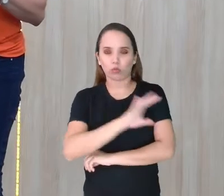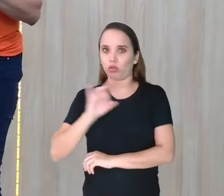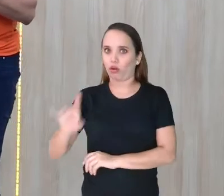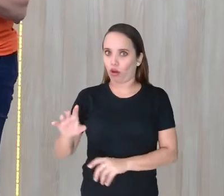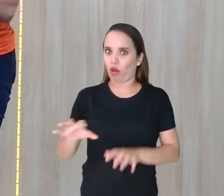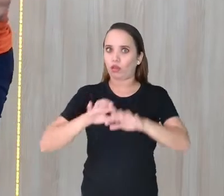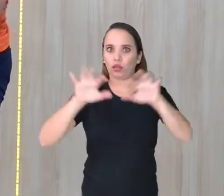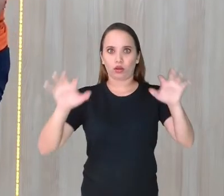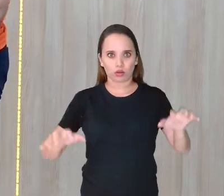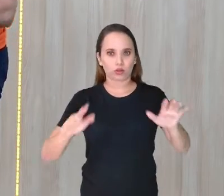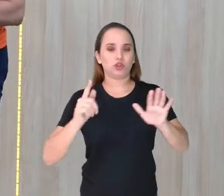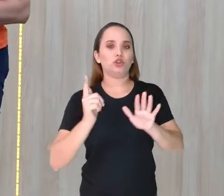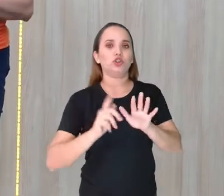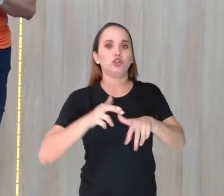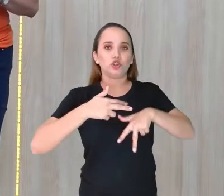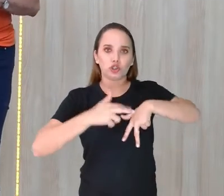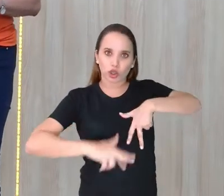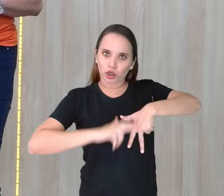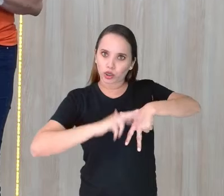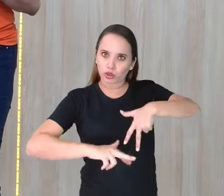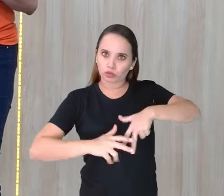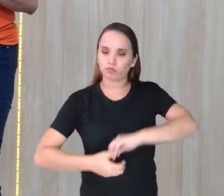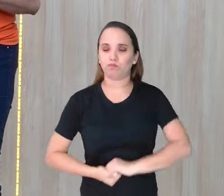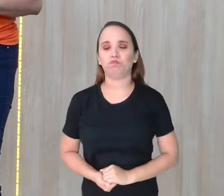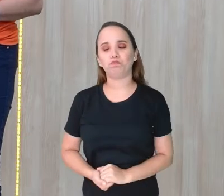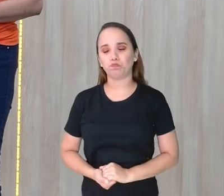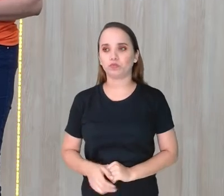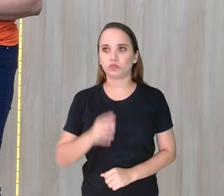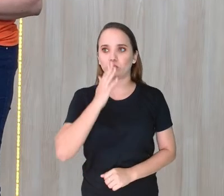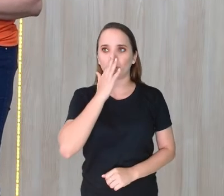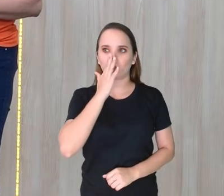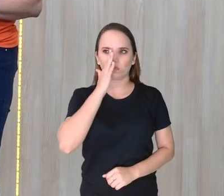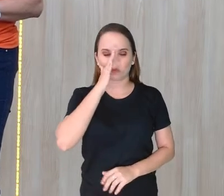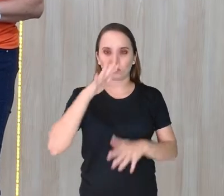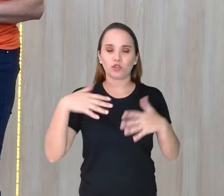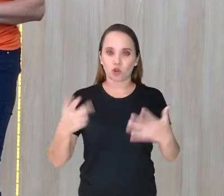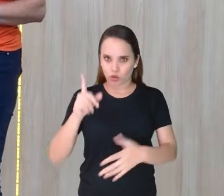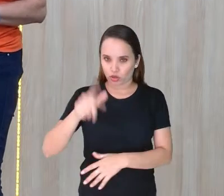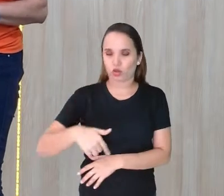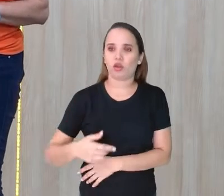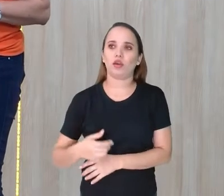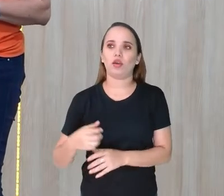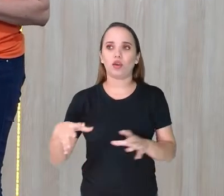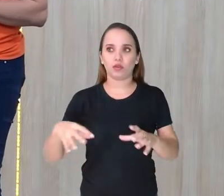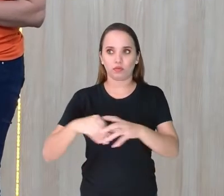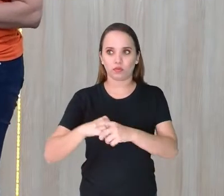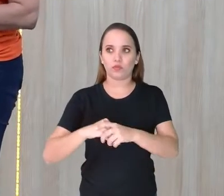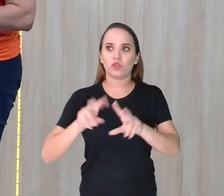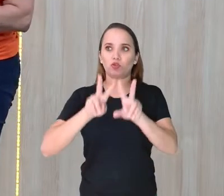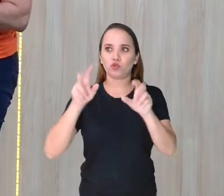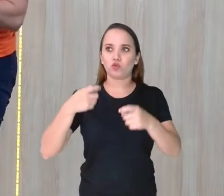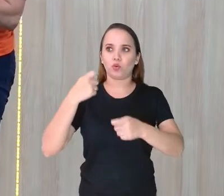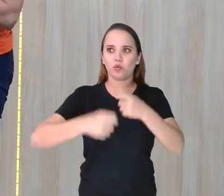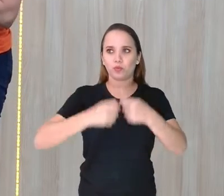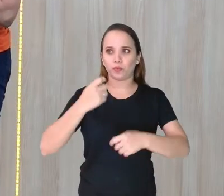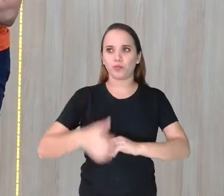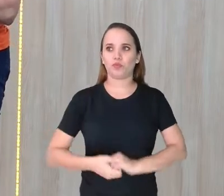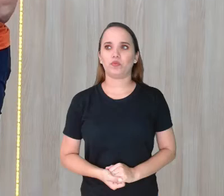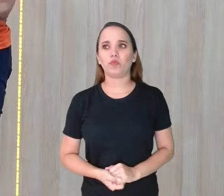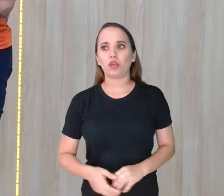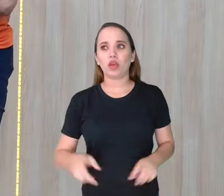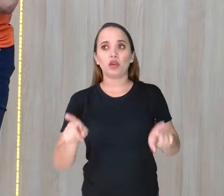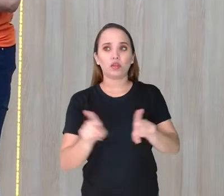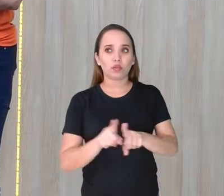Então eles são considerados organismos dioicos, quanto à classificação da reprodução. E aqueles que